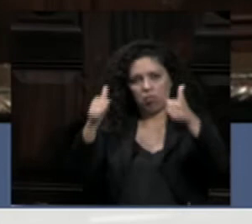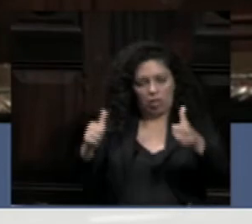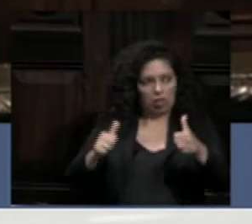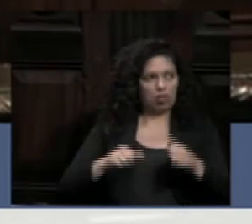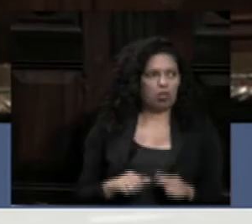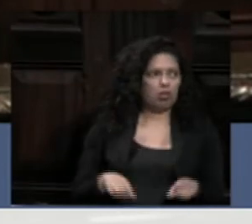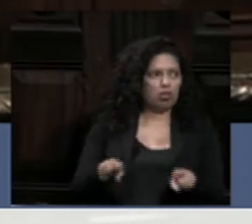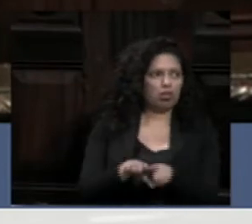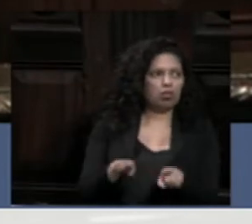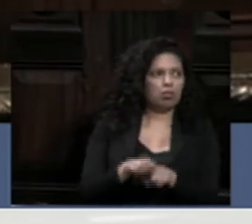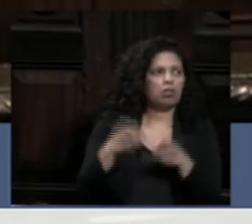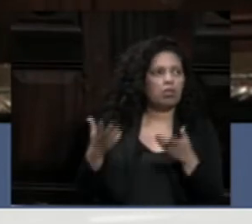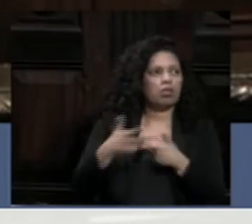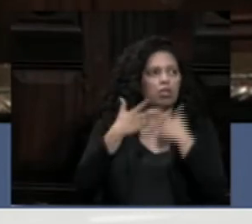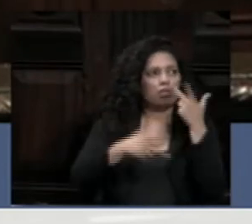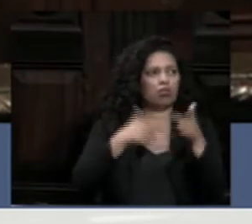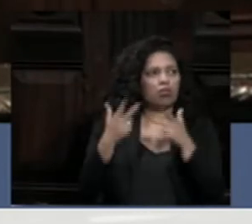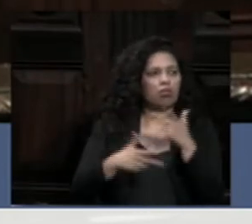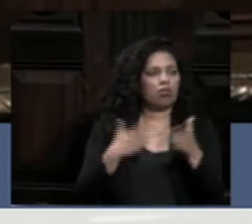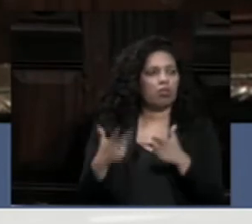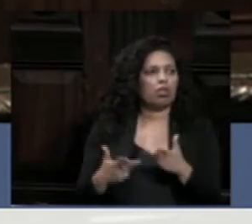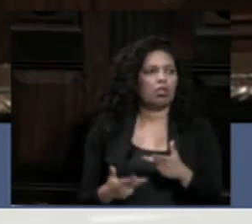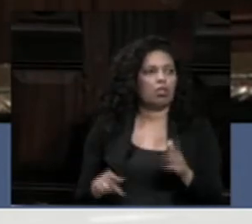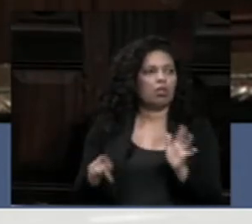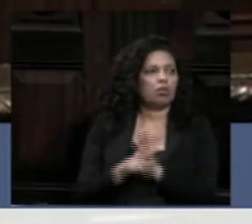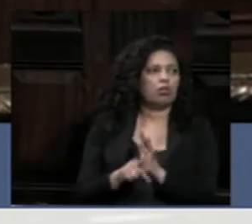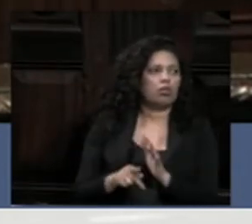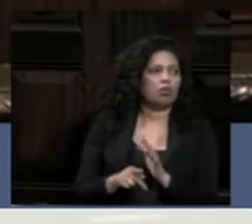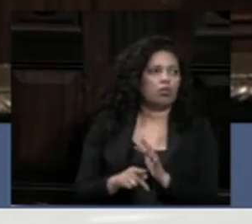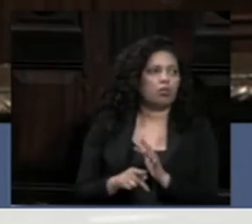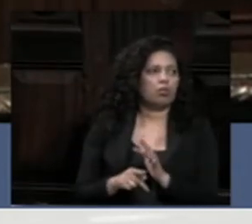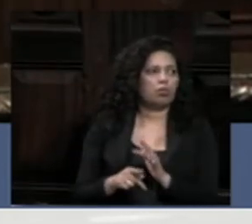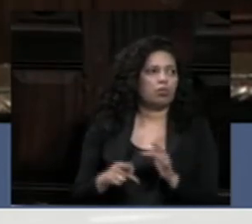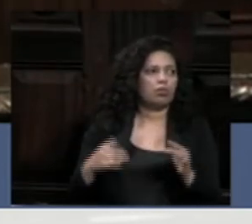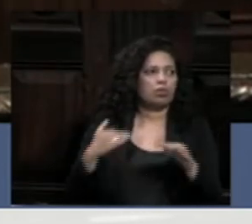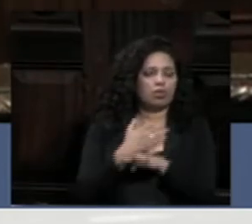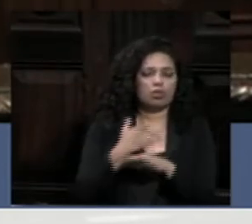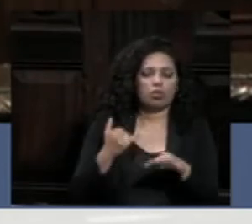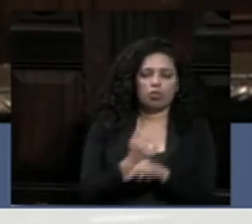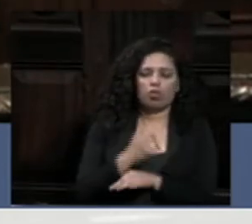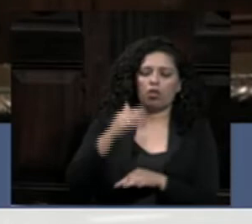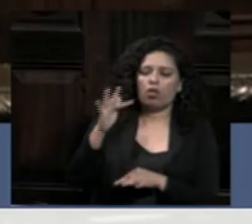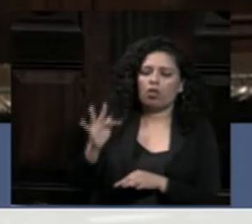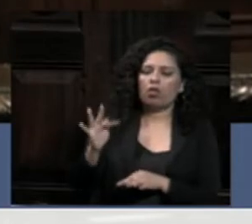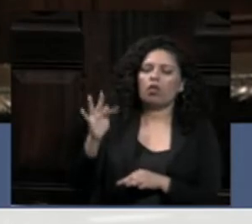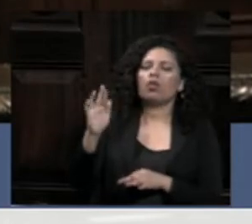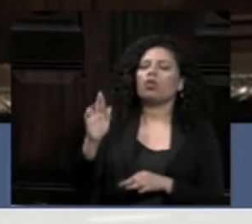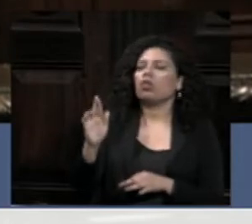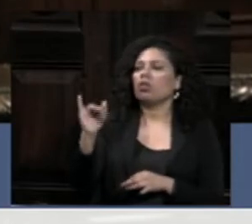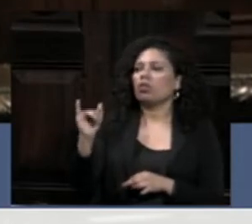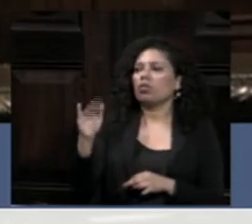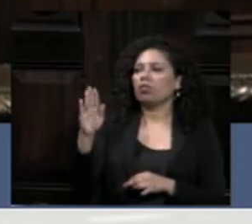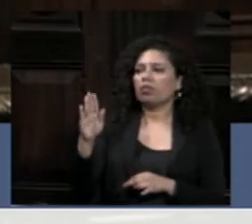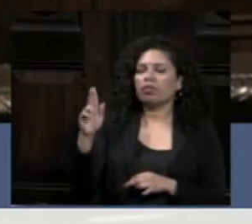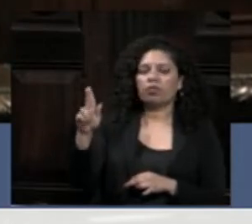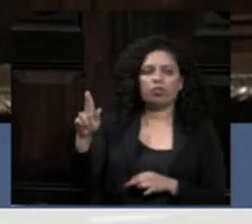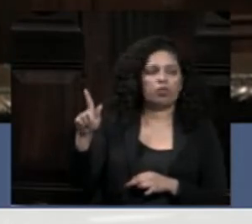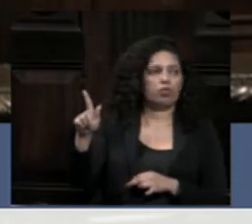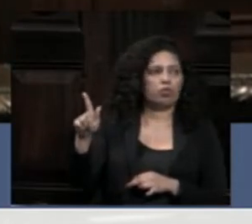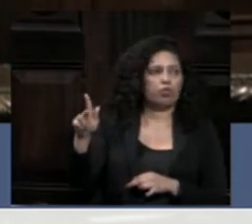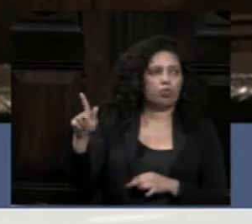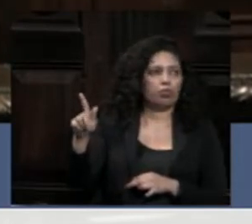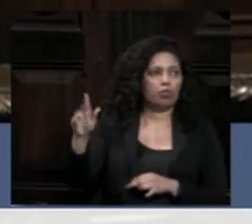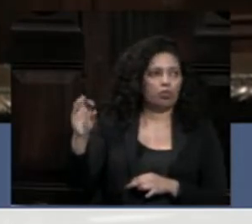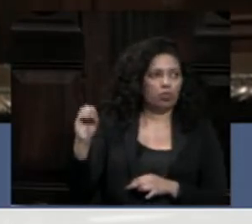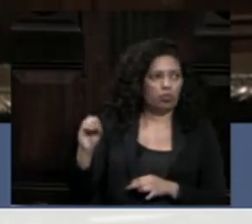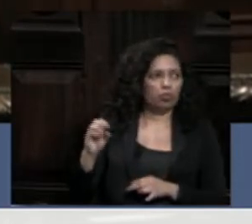tratar de uma outra questão municipal, referente ao município de Nova Friburgo, e que se trata da Praça Getúlio Vargas. A